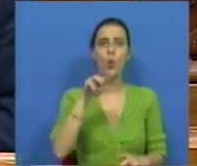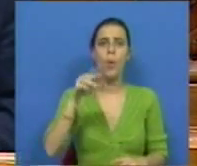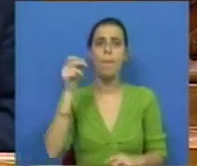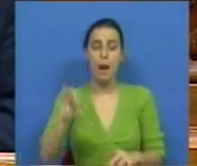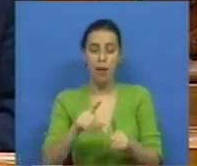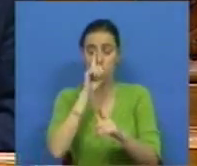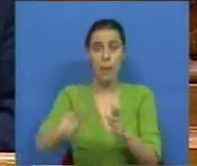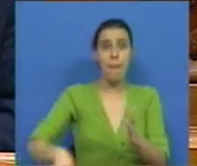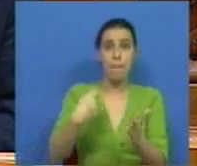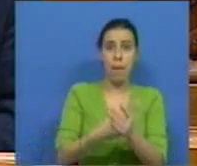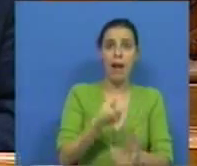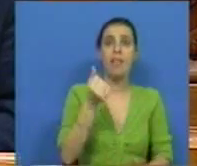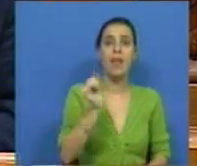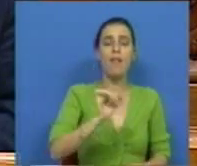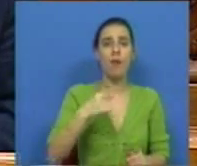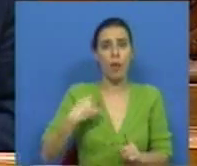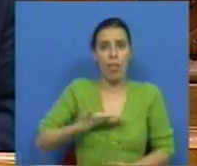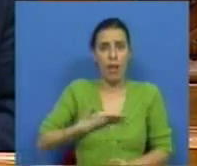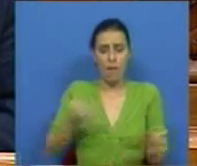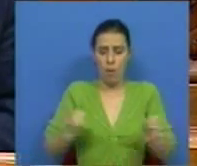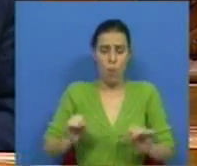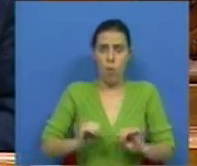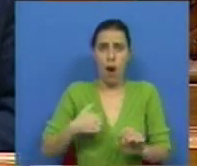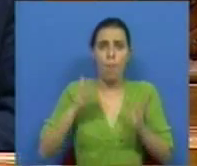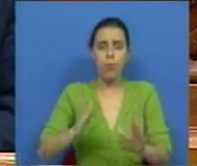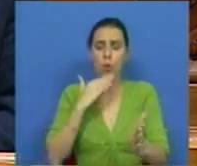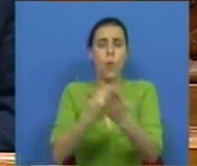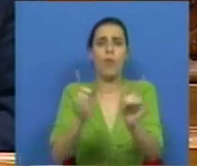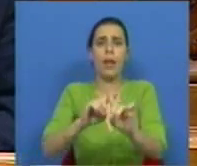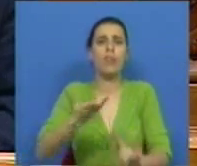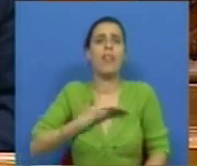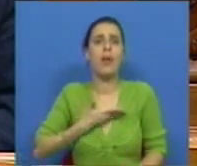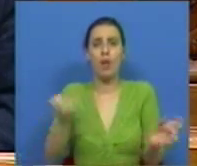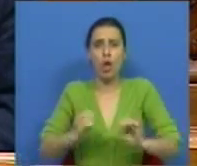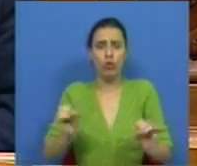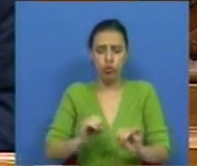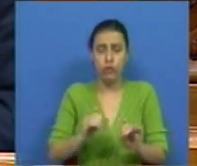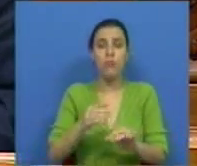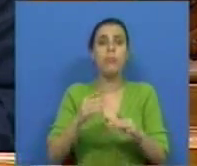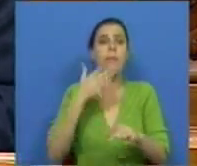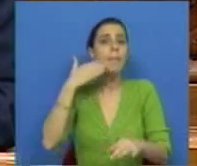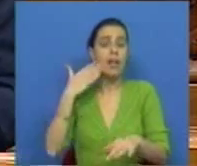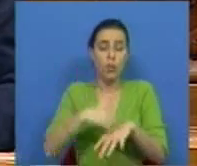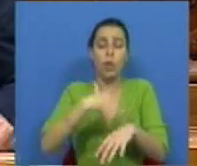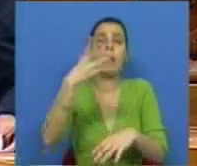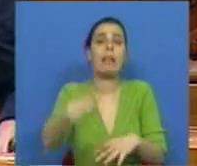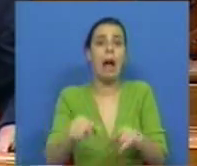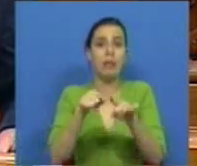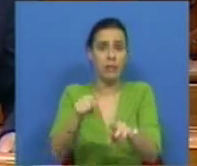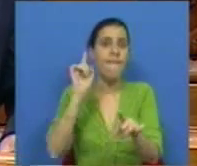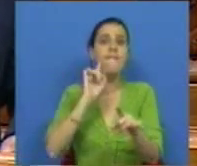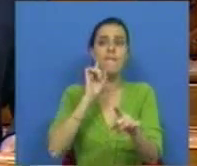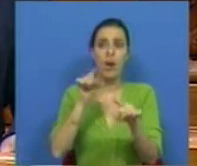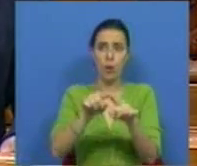Além de estarmos a pagar dinheiro que realmente não devemos, porque não geramos essa dívida, mais cedo do que tarde esses